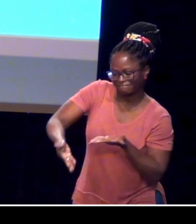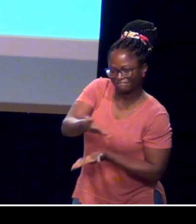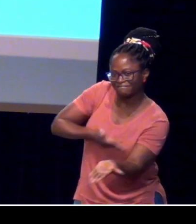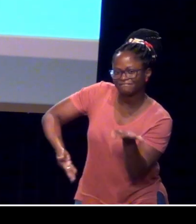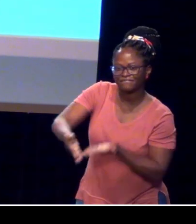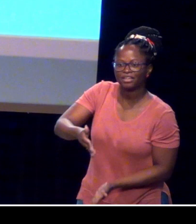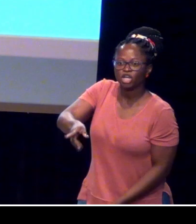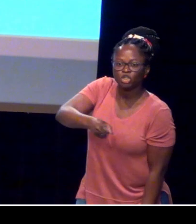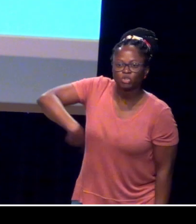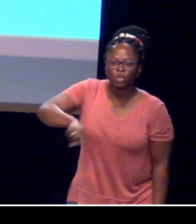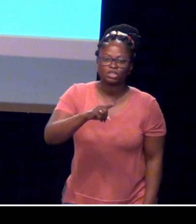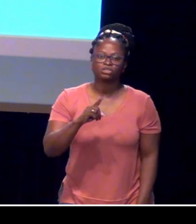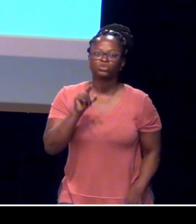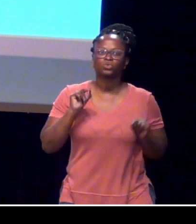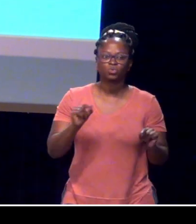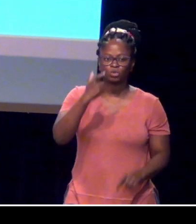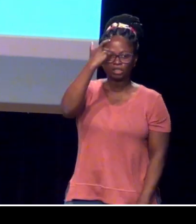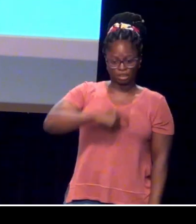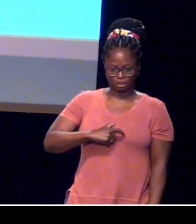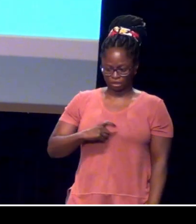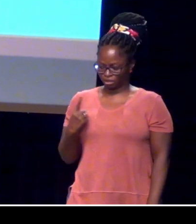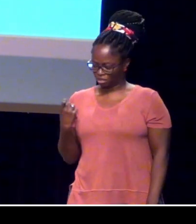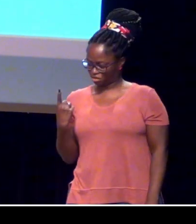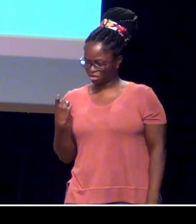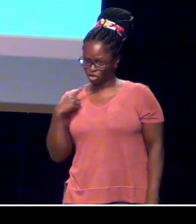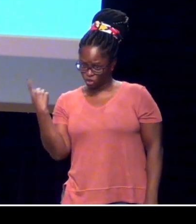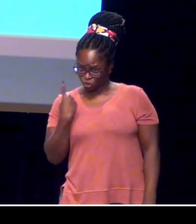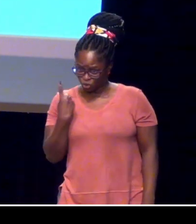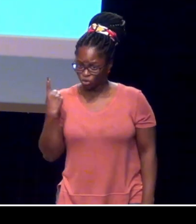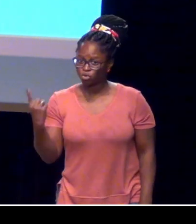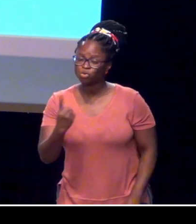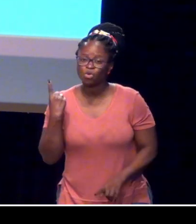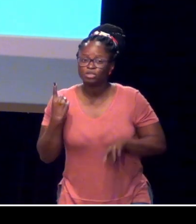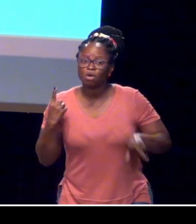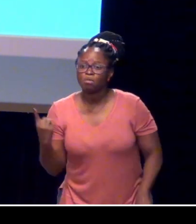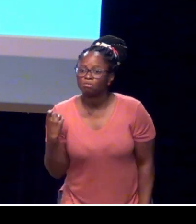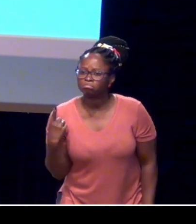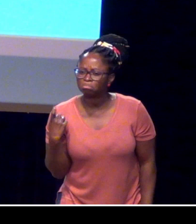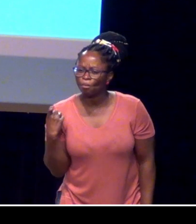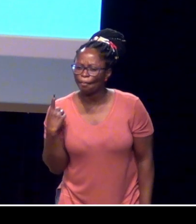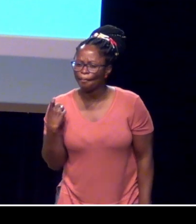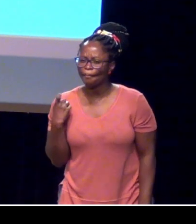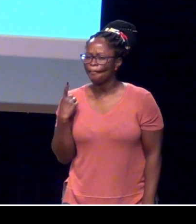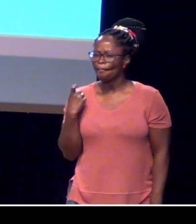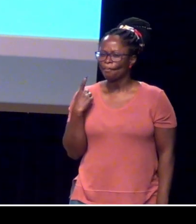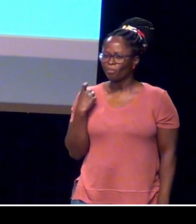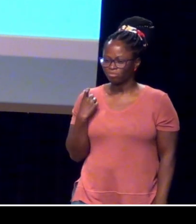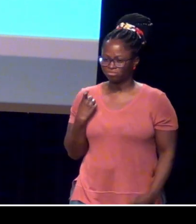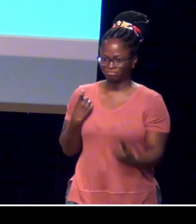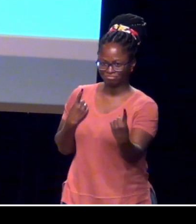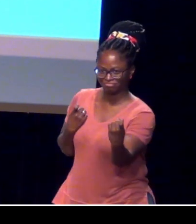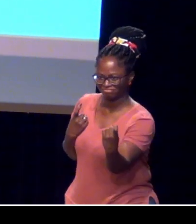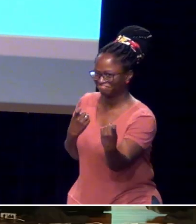E como nós somos, na verdade, nós não somos únicos e nem ocupamos o mesmo lugar